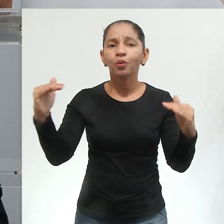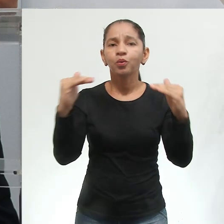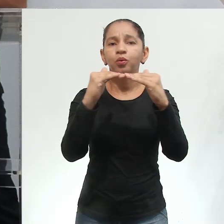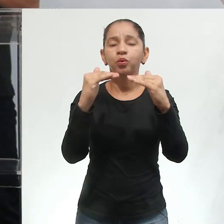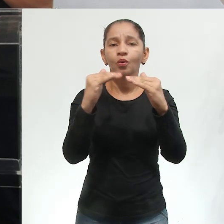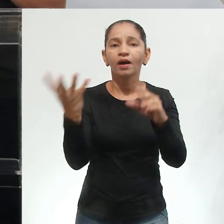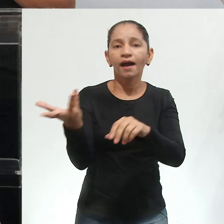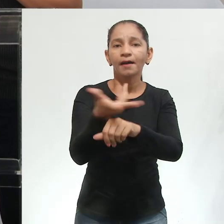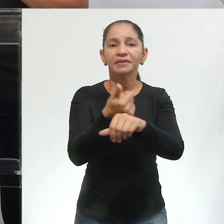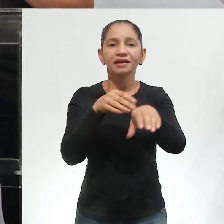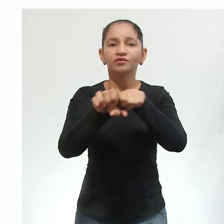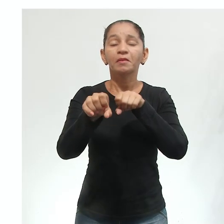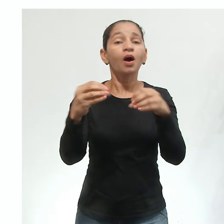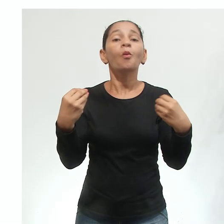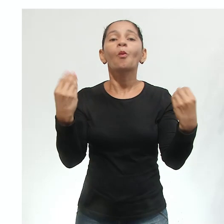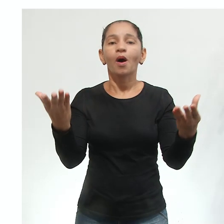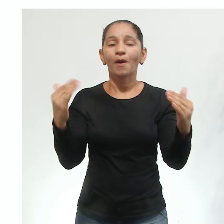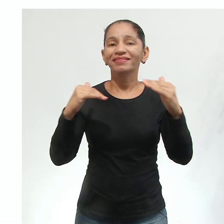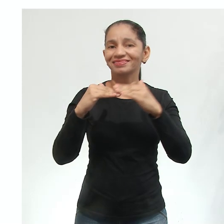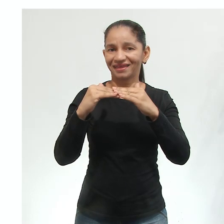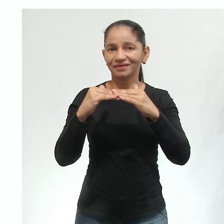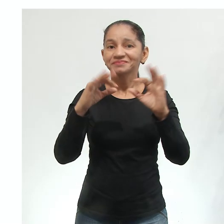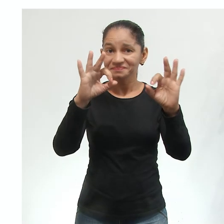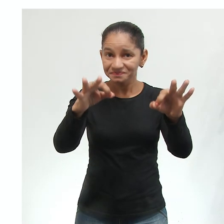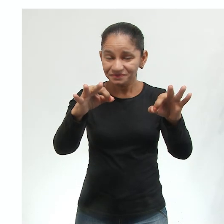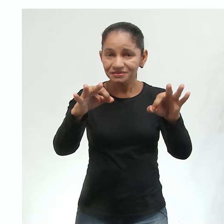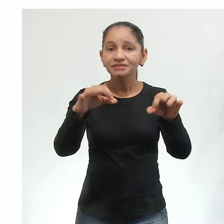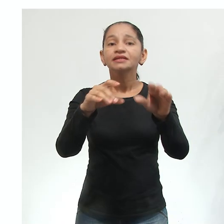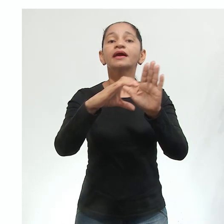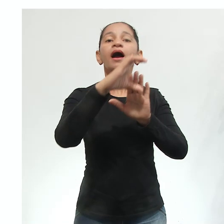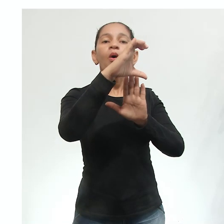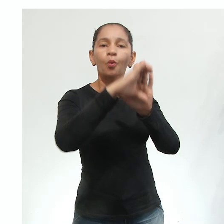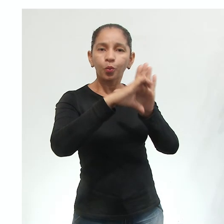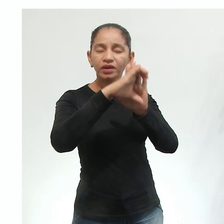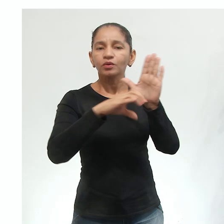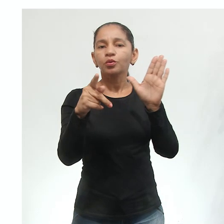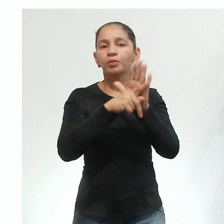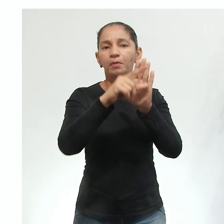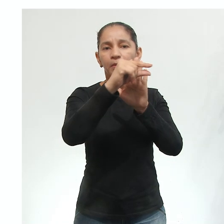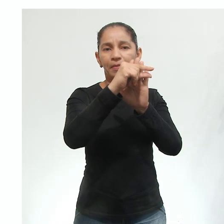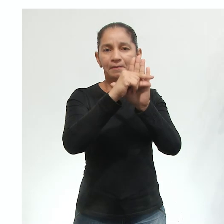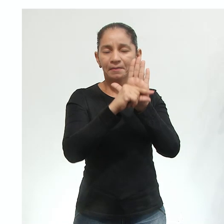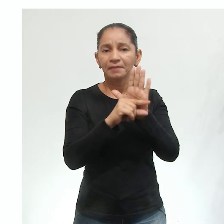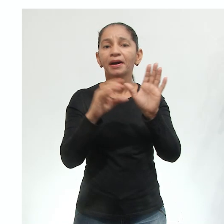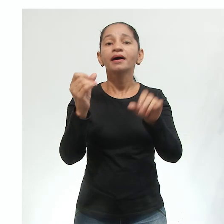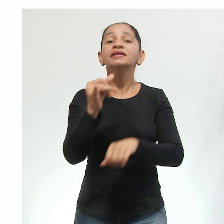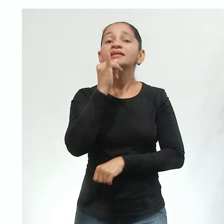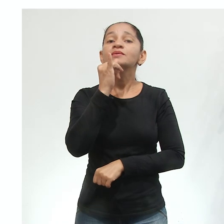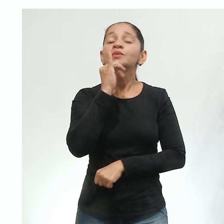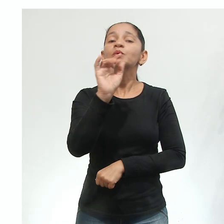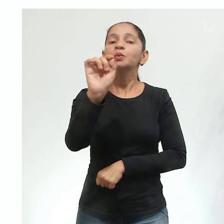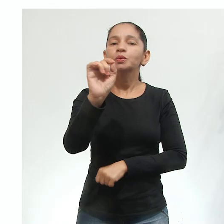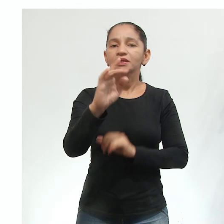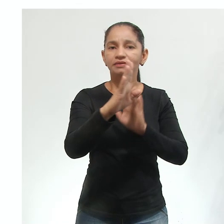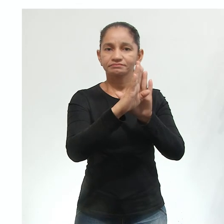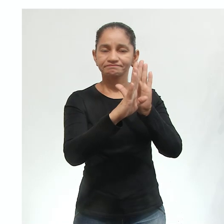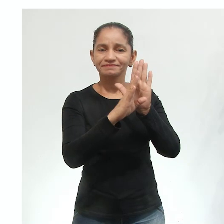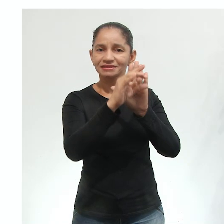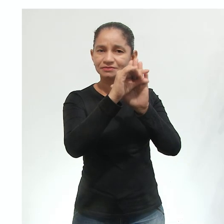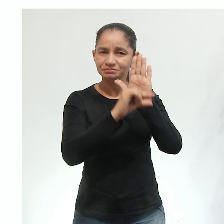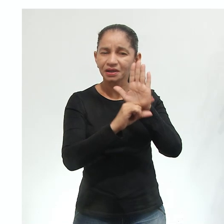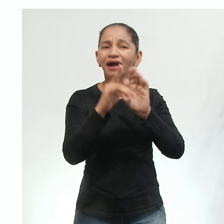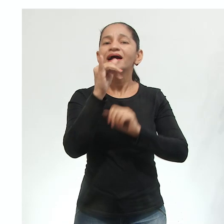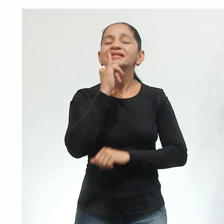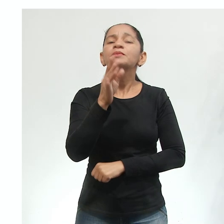alunos estiverem, né? O Currículo Nacional. A BNCC, ela estabelece os conhecimentos, competências e